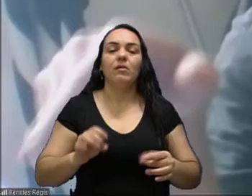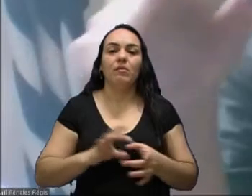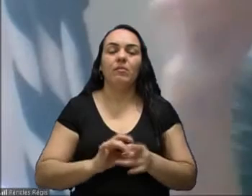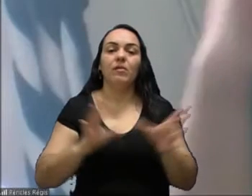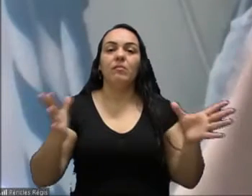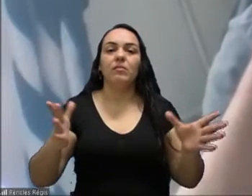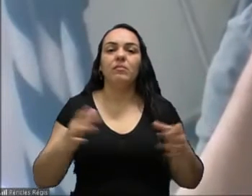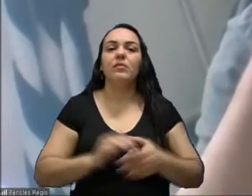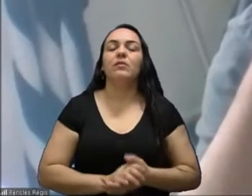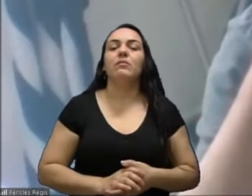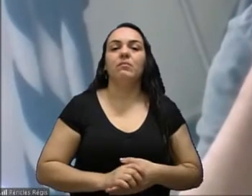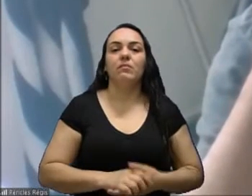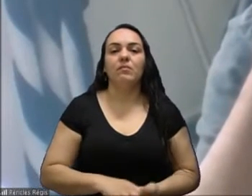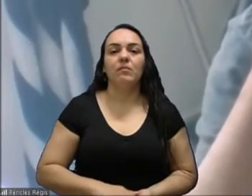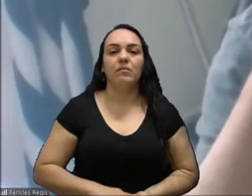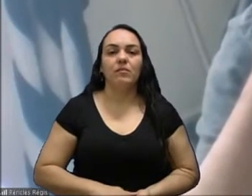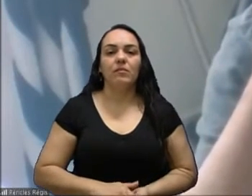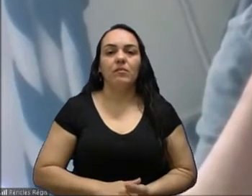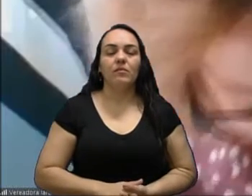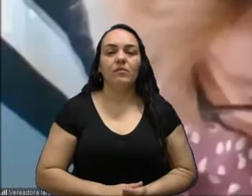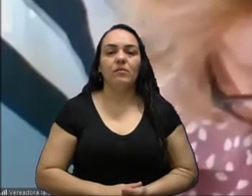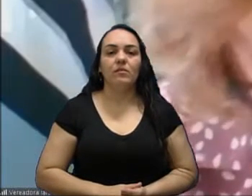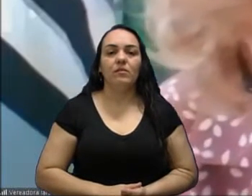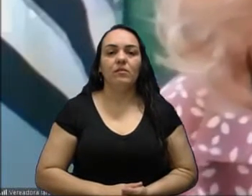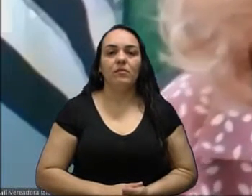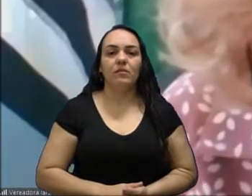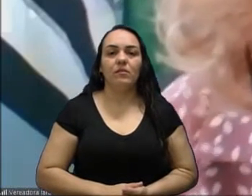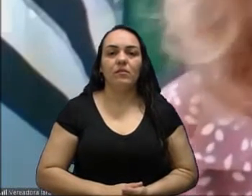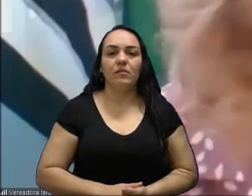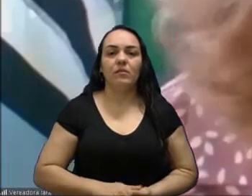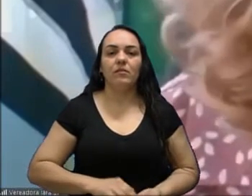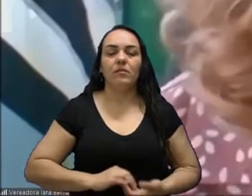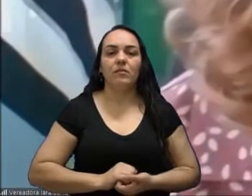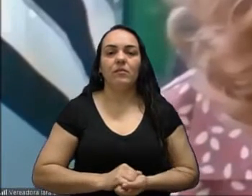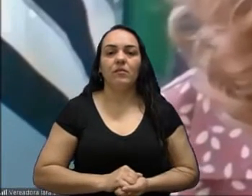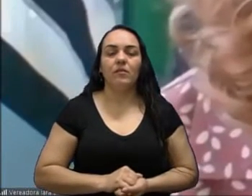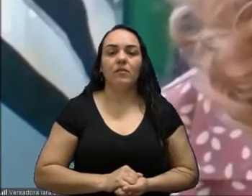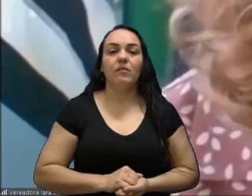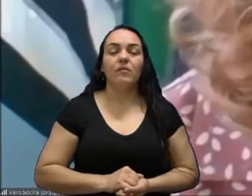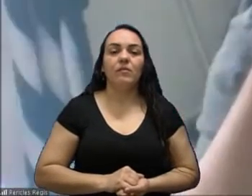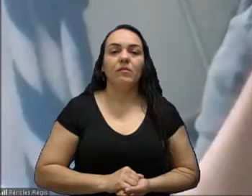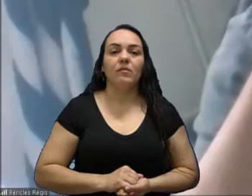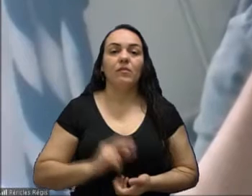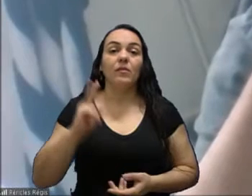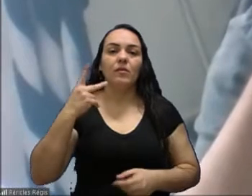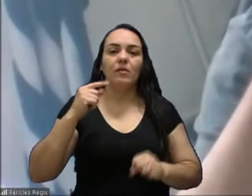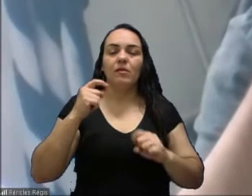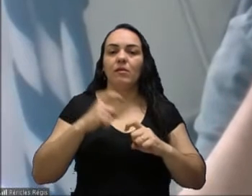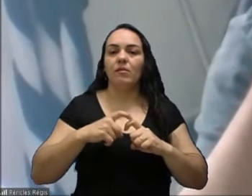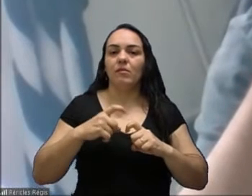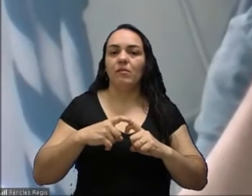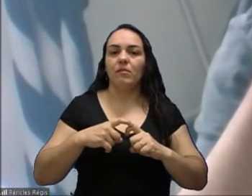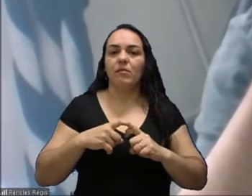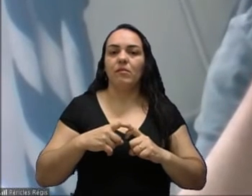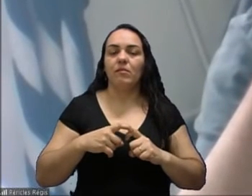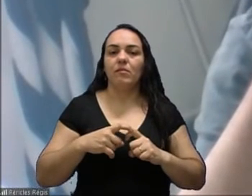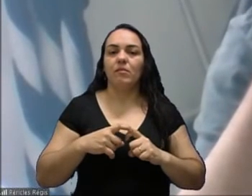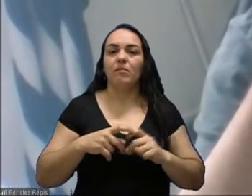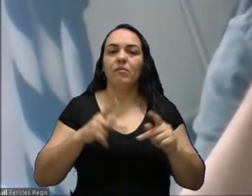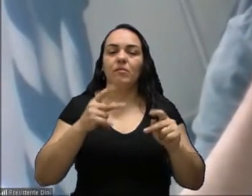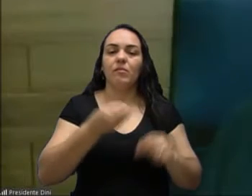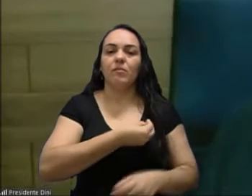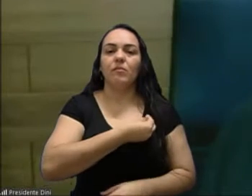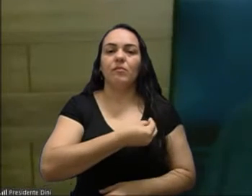presente o vereador o vereador está presente o vereador está